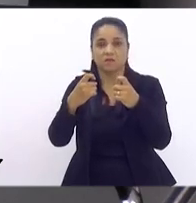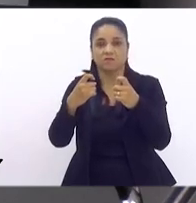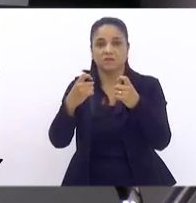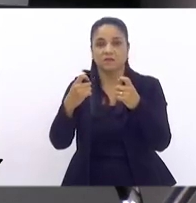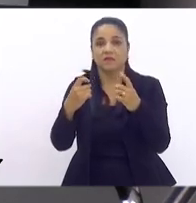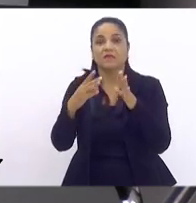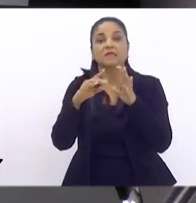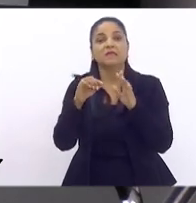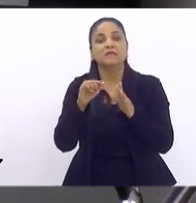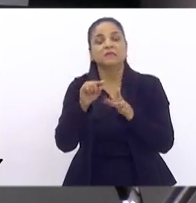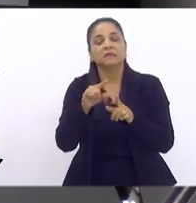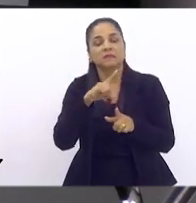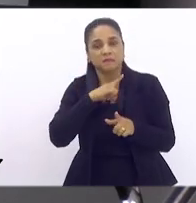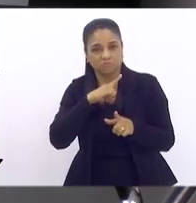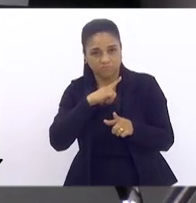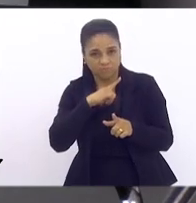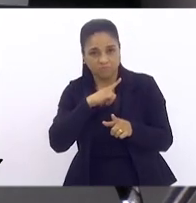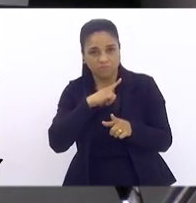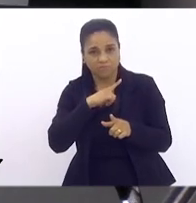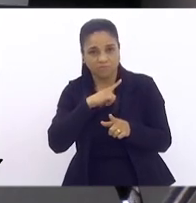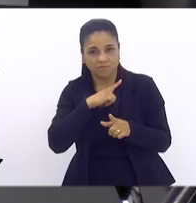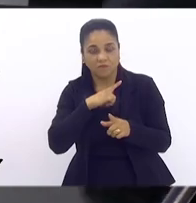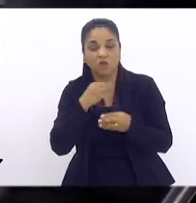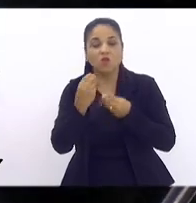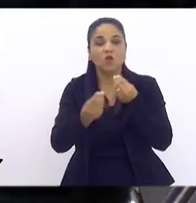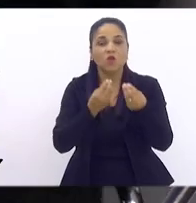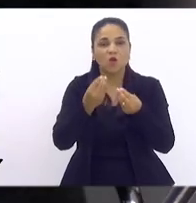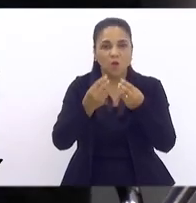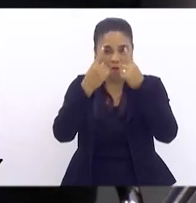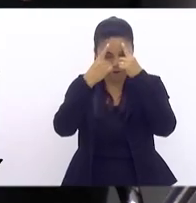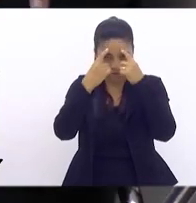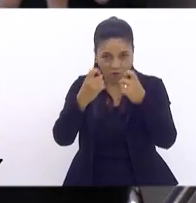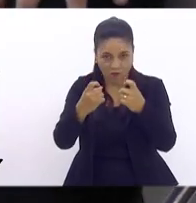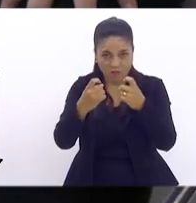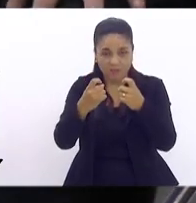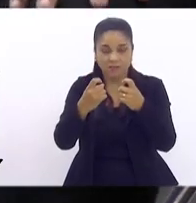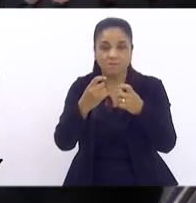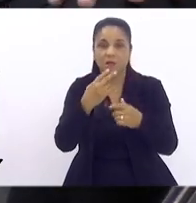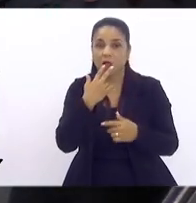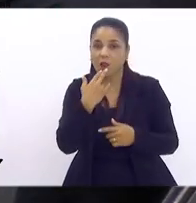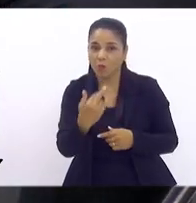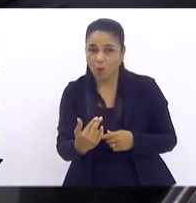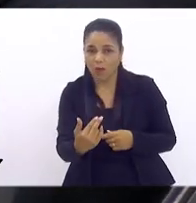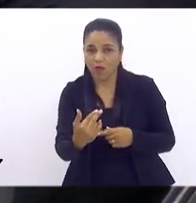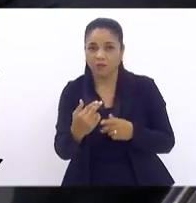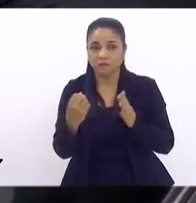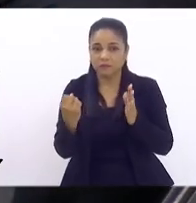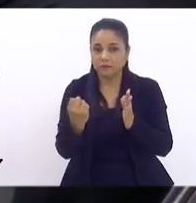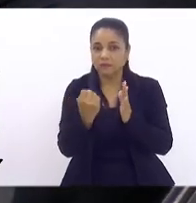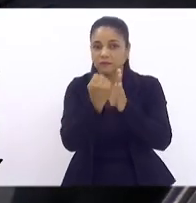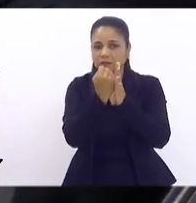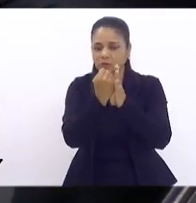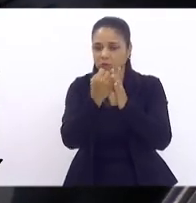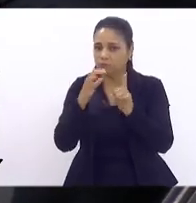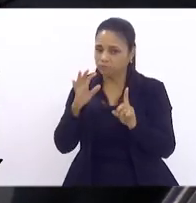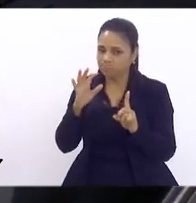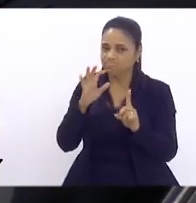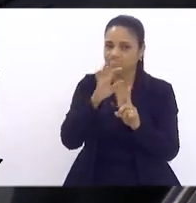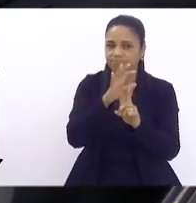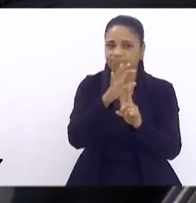é que é a forma que essa violência se manifesta é pela linguagem pelos símbolos de dominação